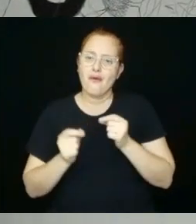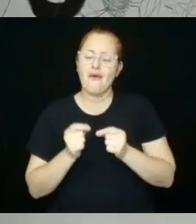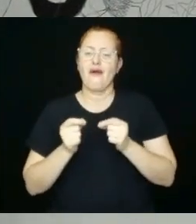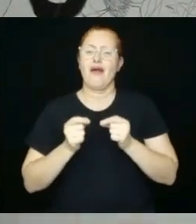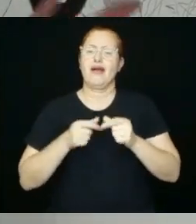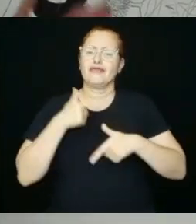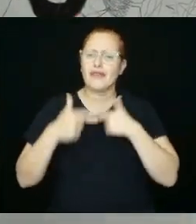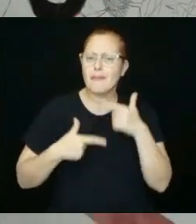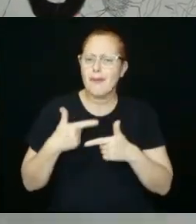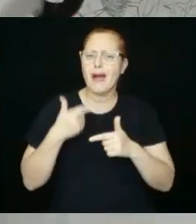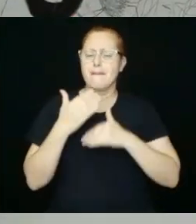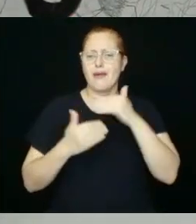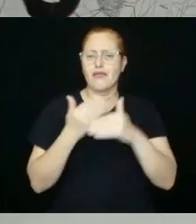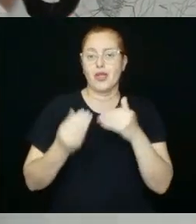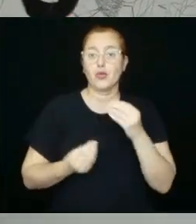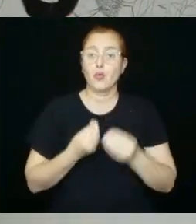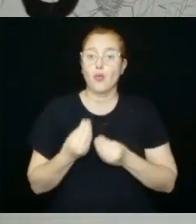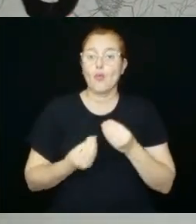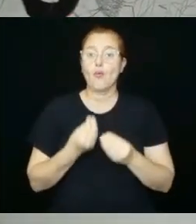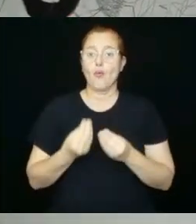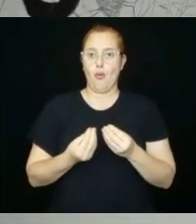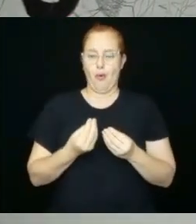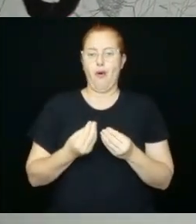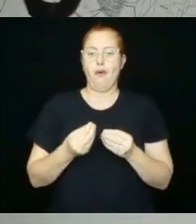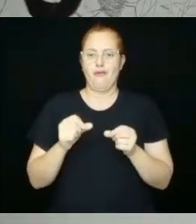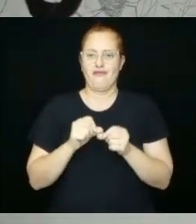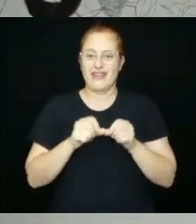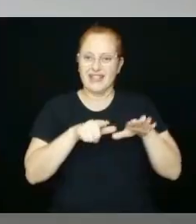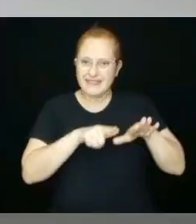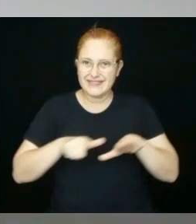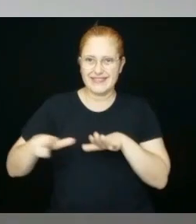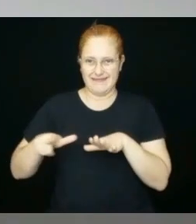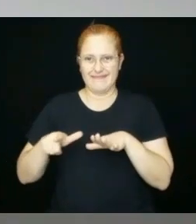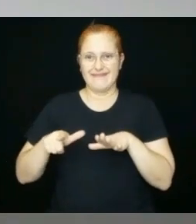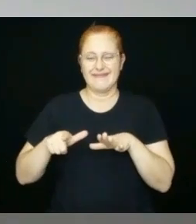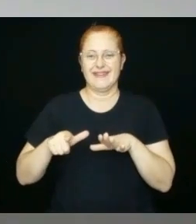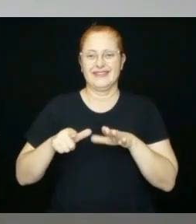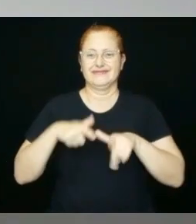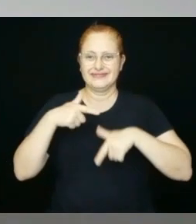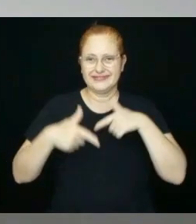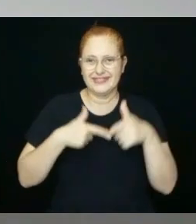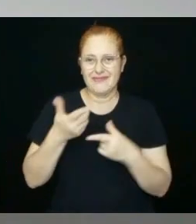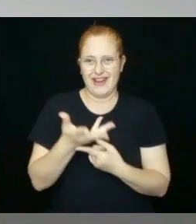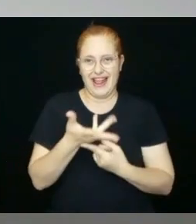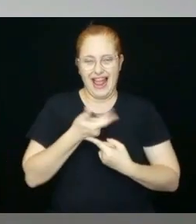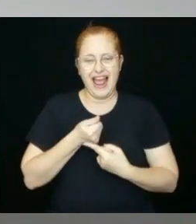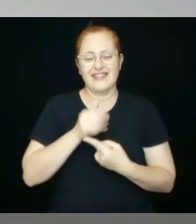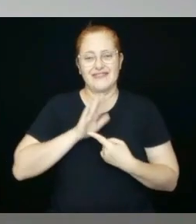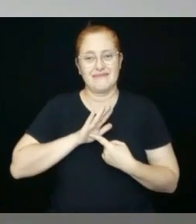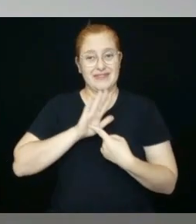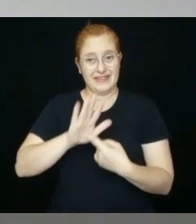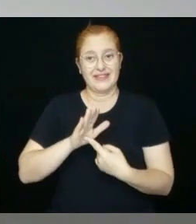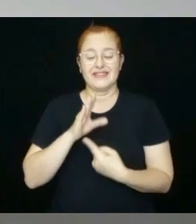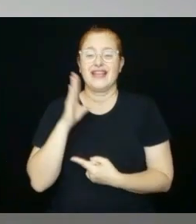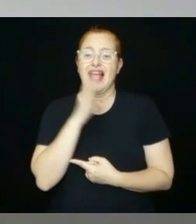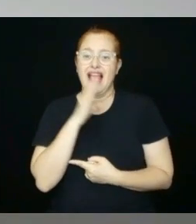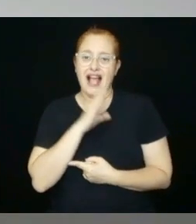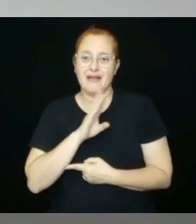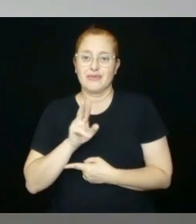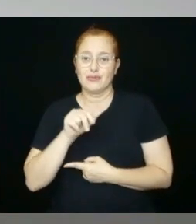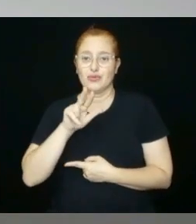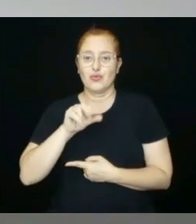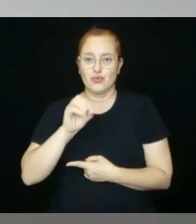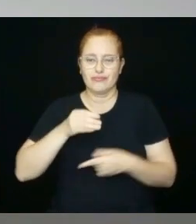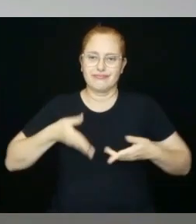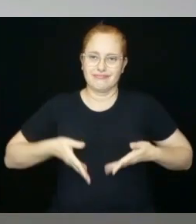dele, como é que ele se desenvolveu aqui ao longo da semana com a parede. Mas então, apresentando rapidamente, o Bruno é